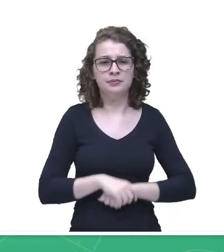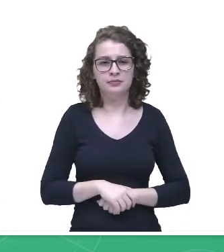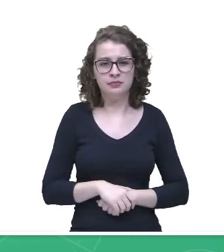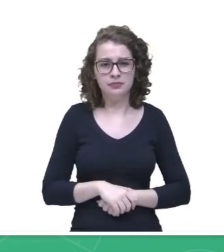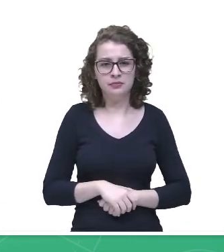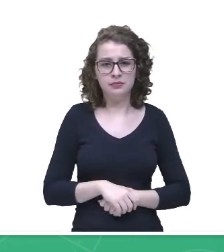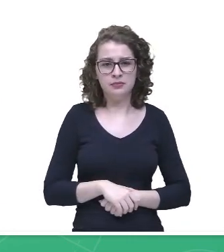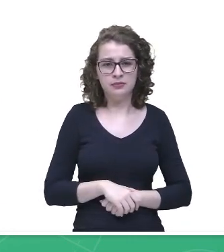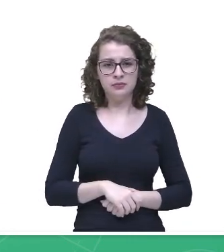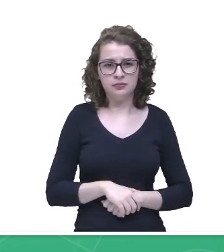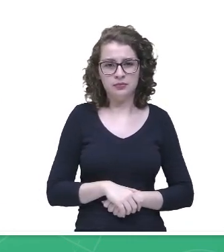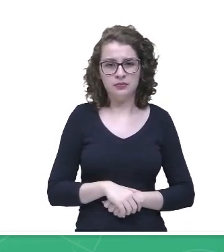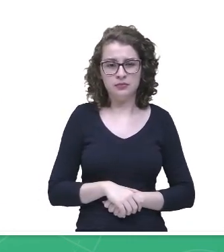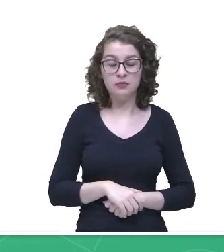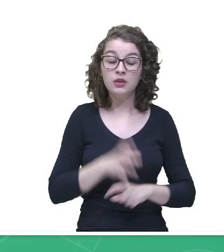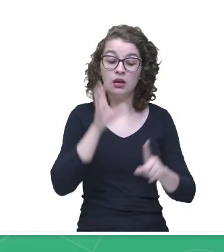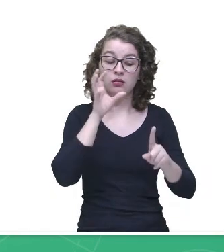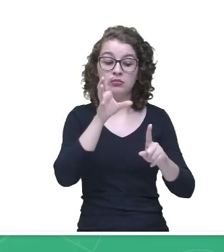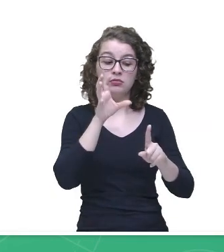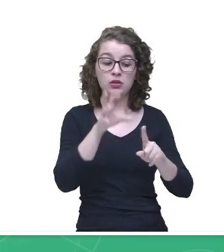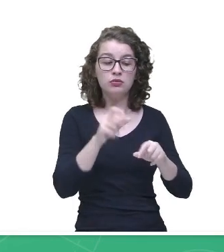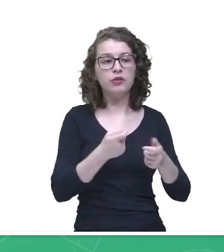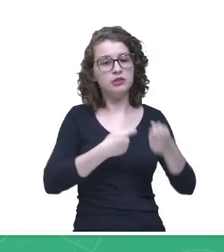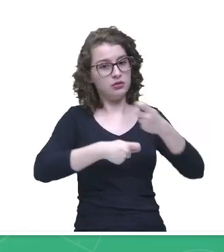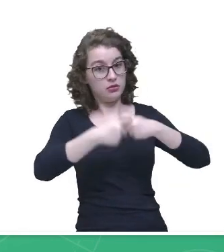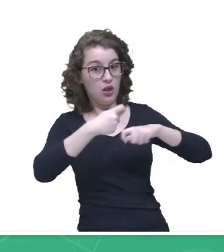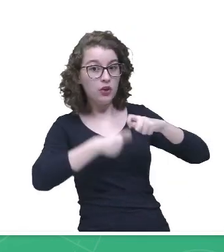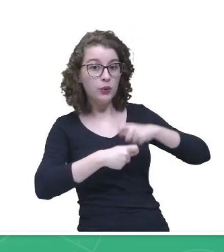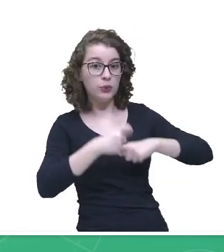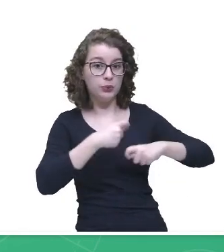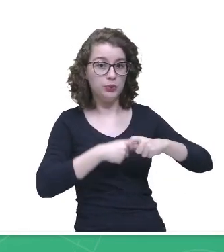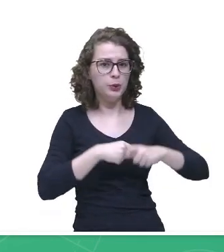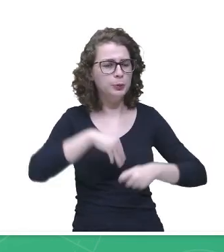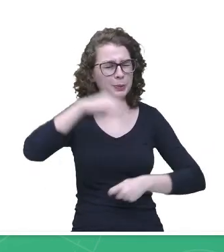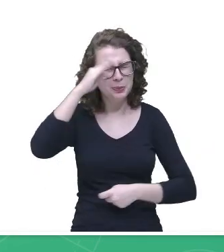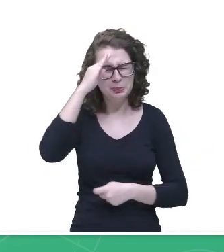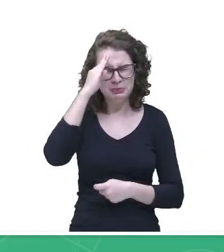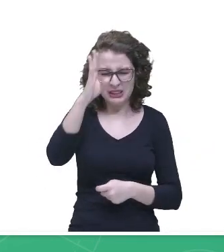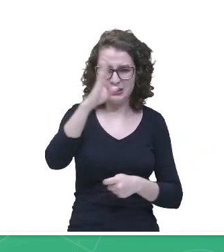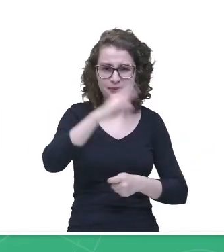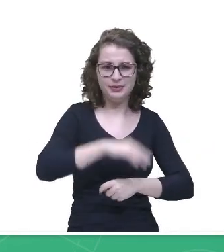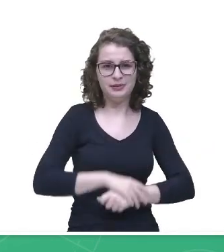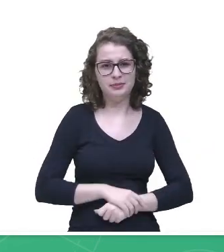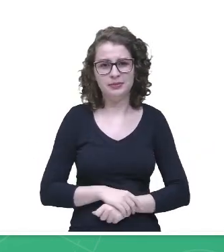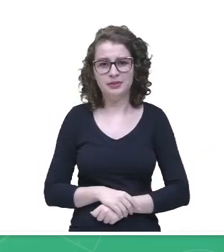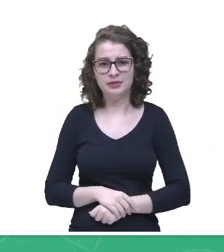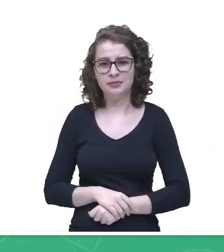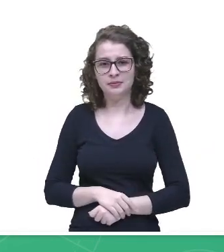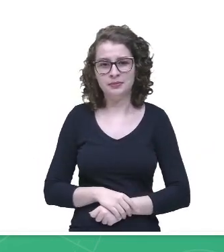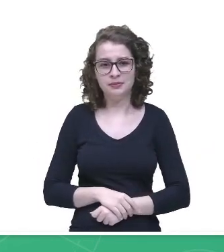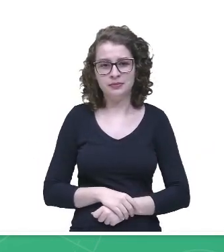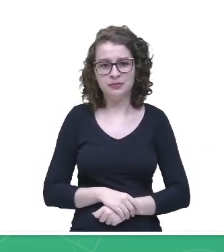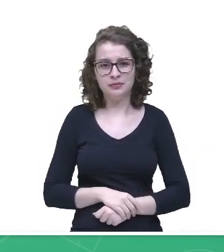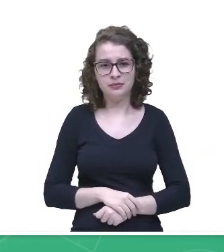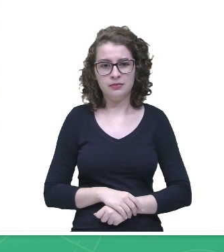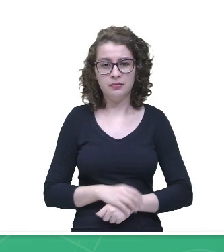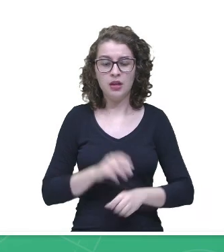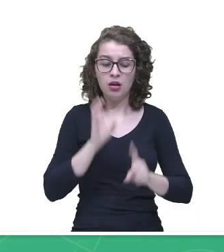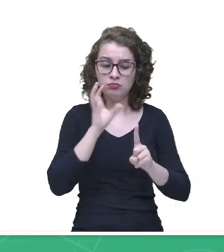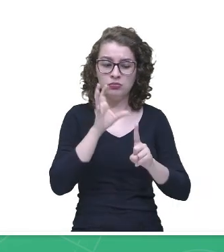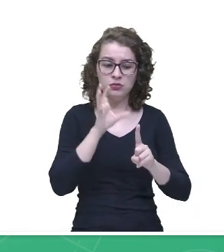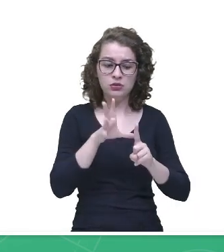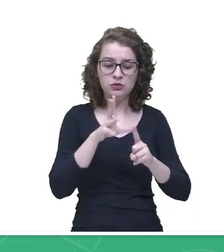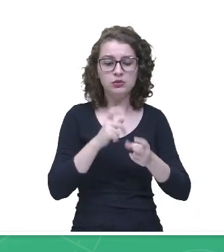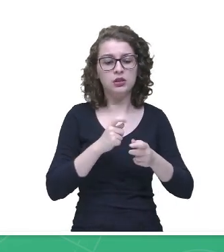falando? Influência na economia, principalmente, tá bom? Influencia não só as